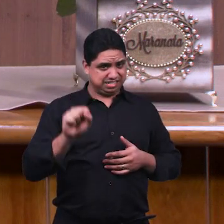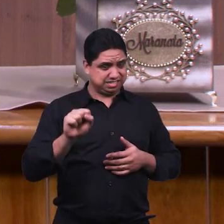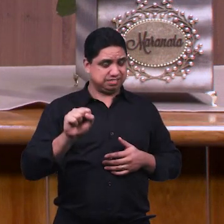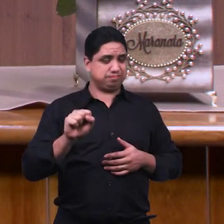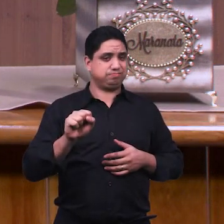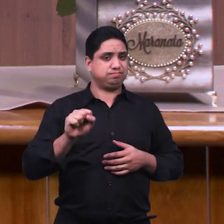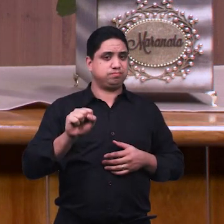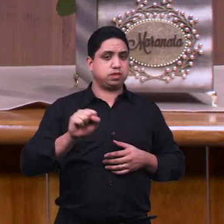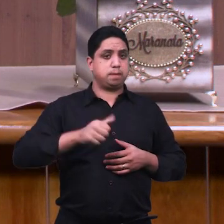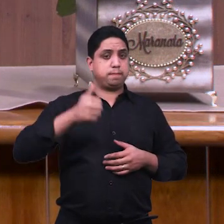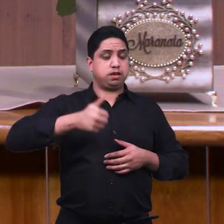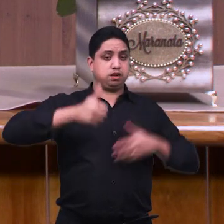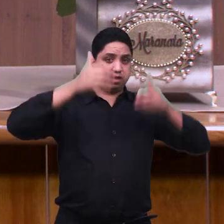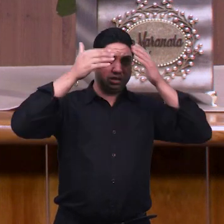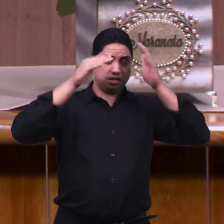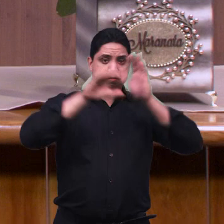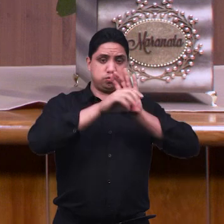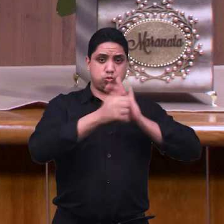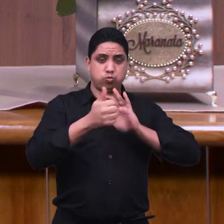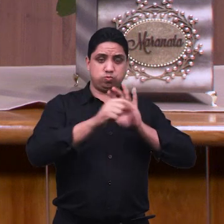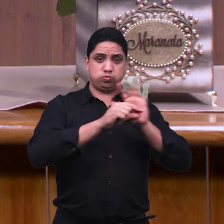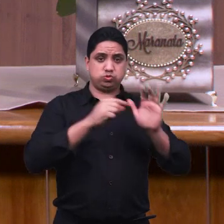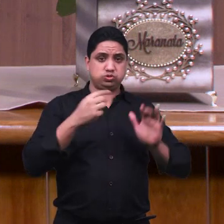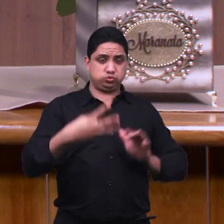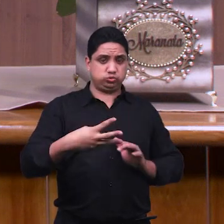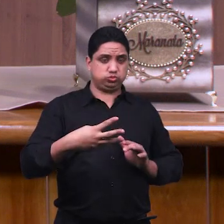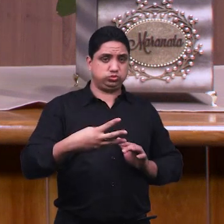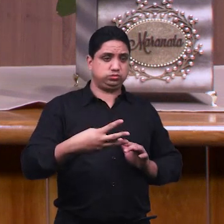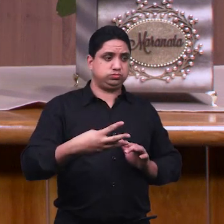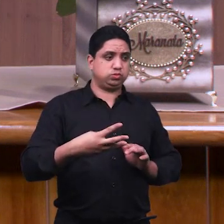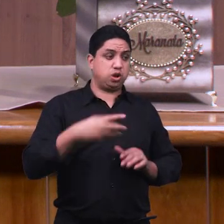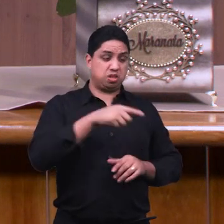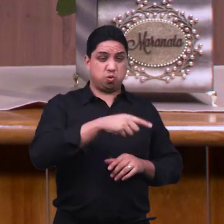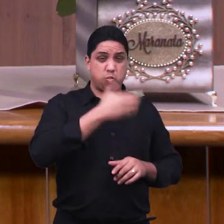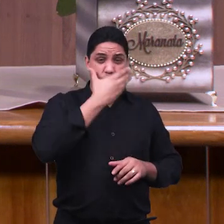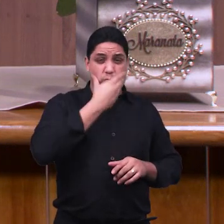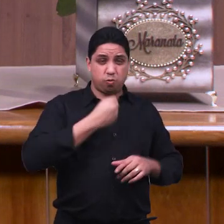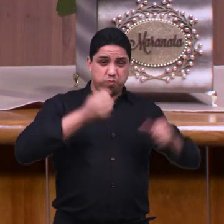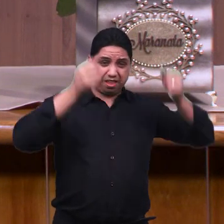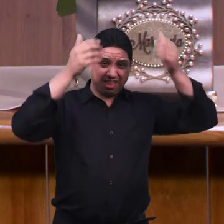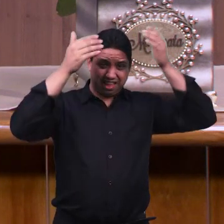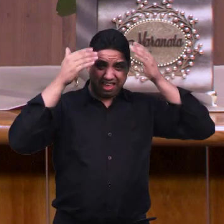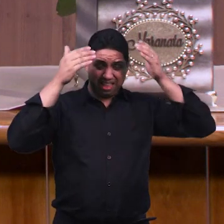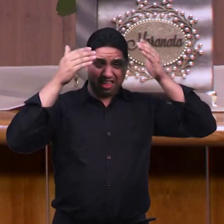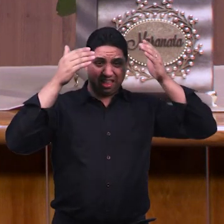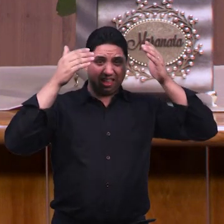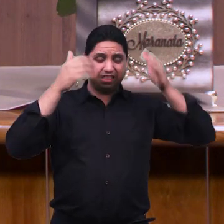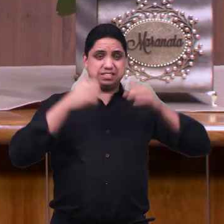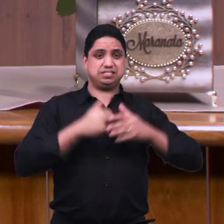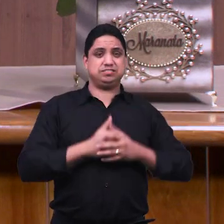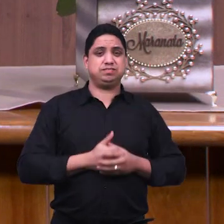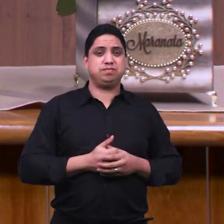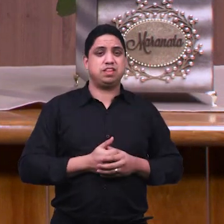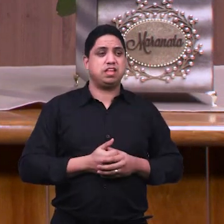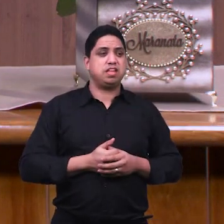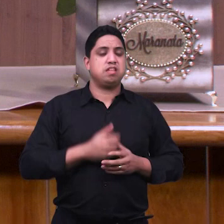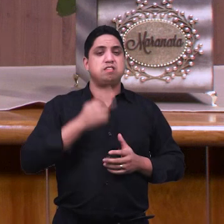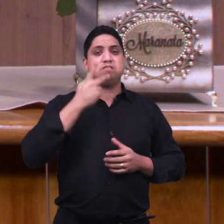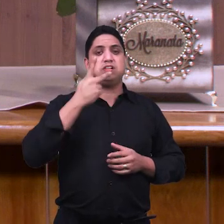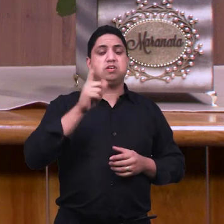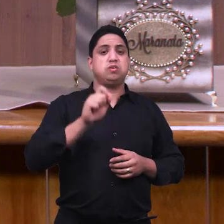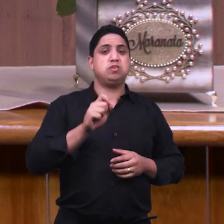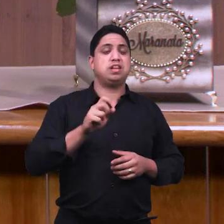em 1 Reis 1:3 diz que o rei Acasias caiu da grade do quarto, né, da altura do quarto,